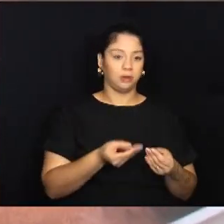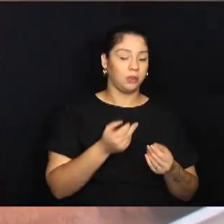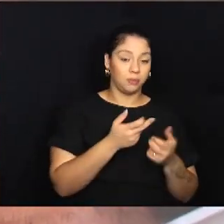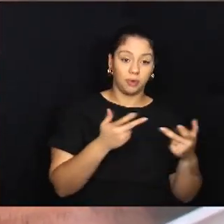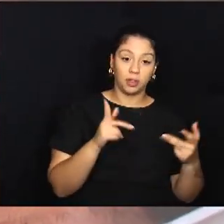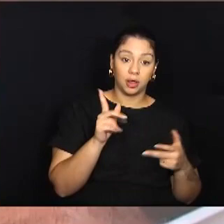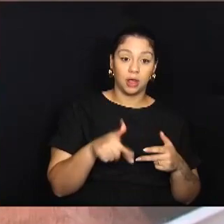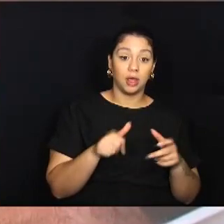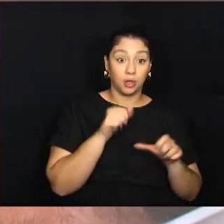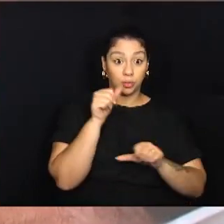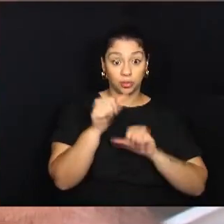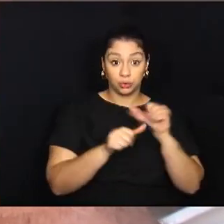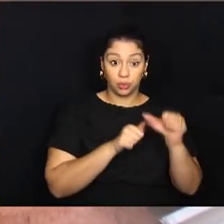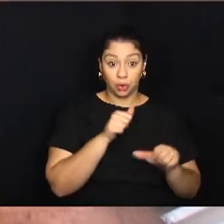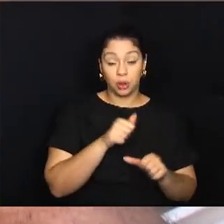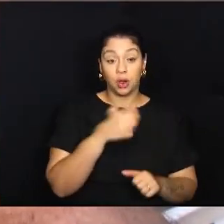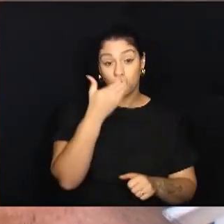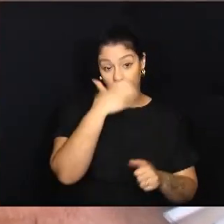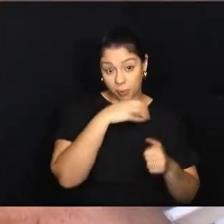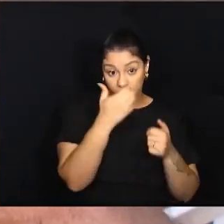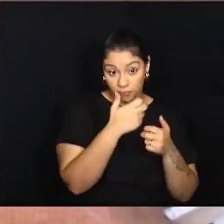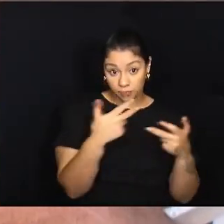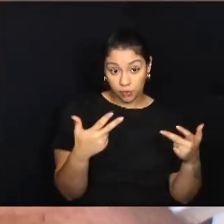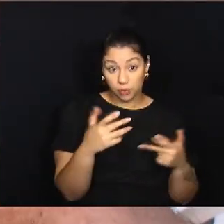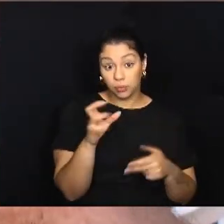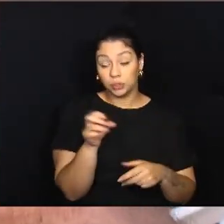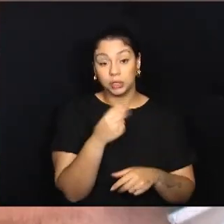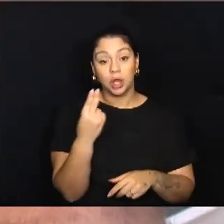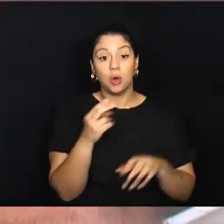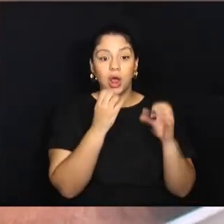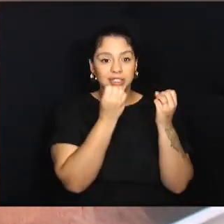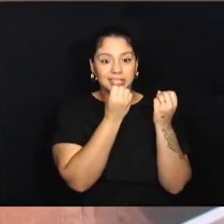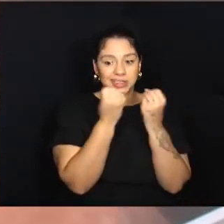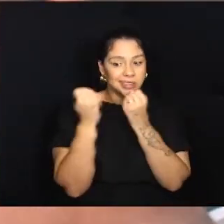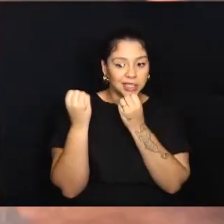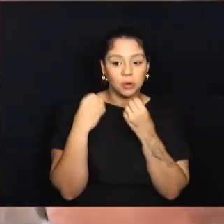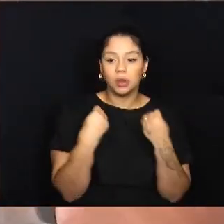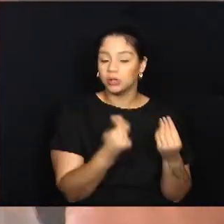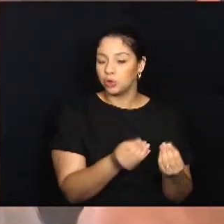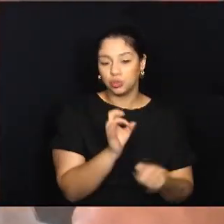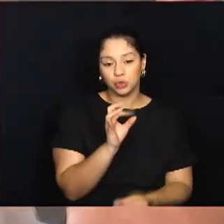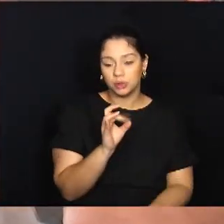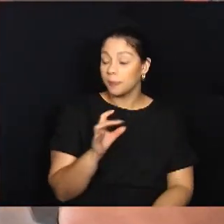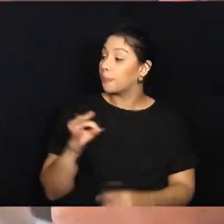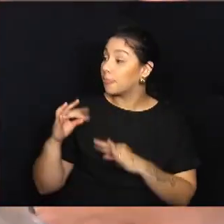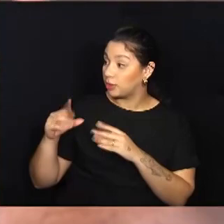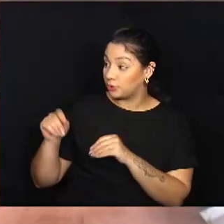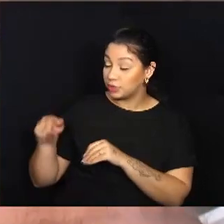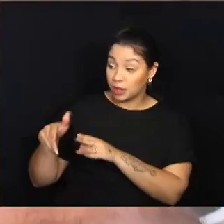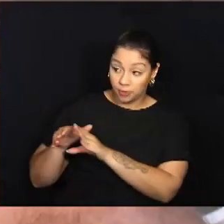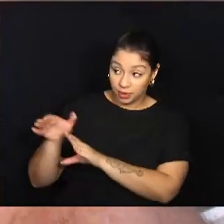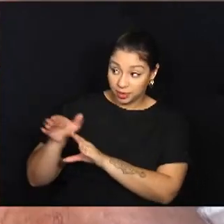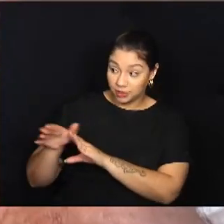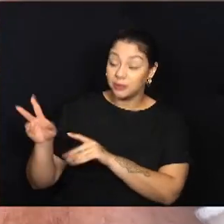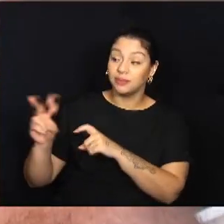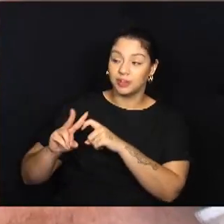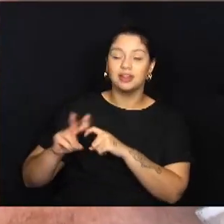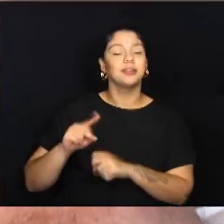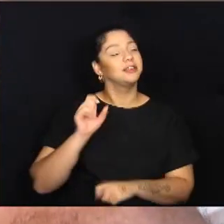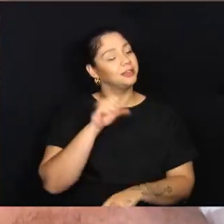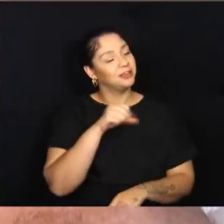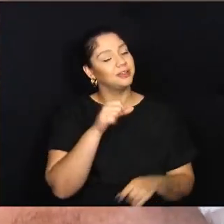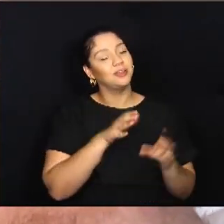dou uma cenoura ou uma fruta para ela que ela pode comer. Fora isso, não dou mais nada. Tudo isso também é orientação do veterinário. O veterinário também,